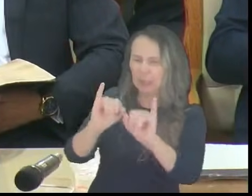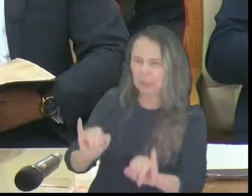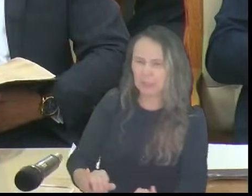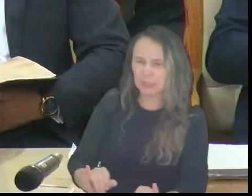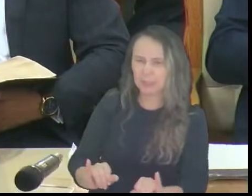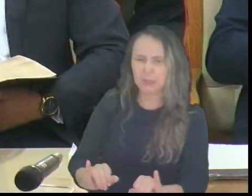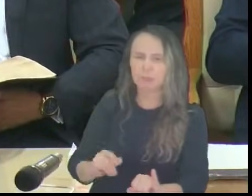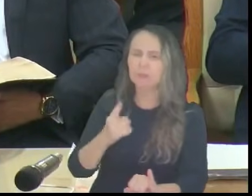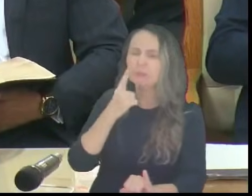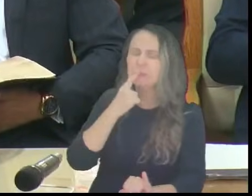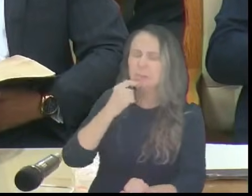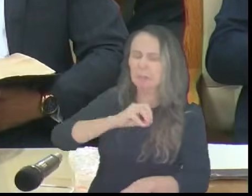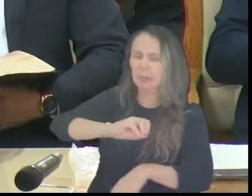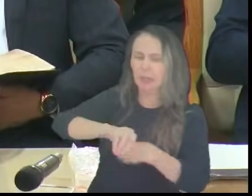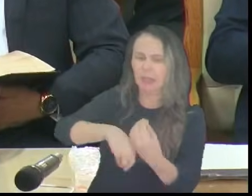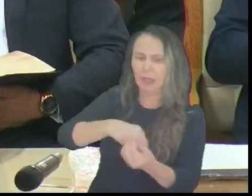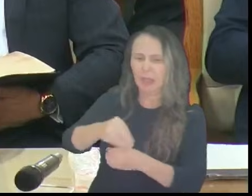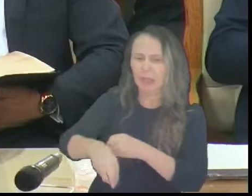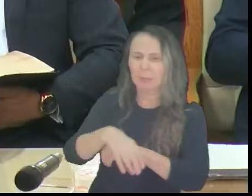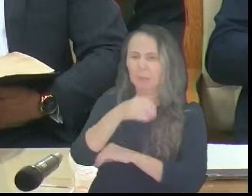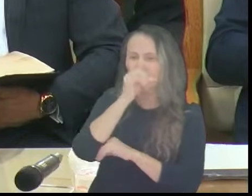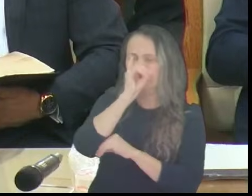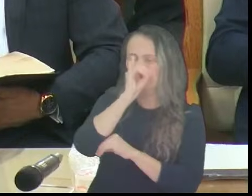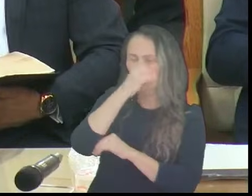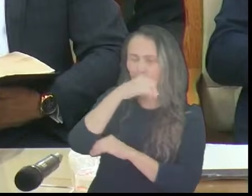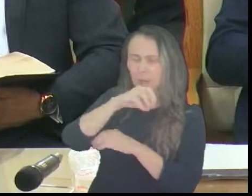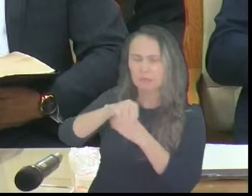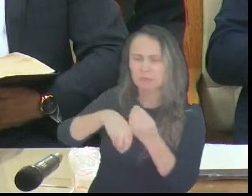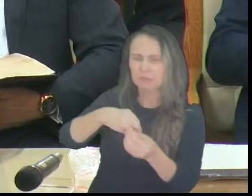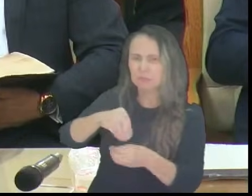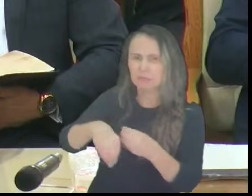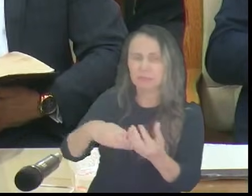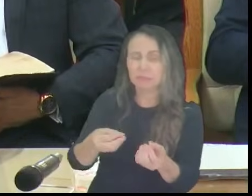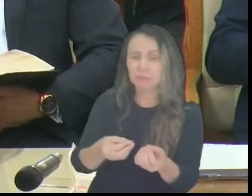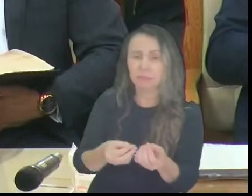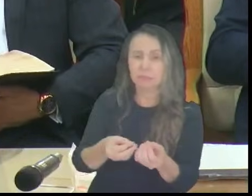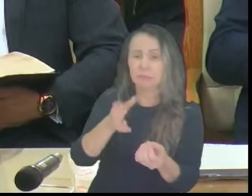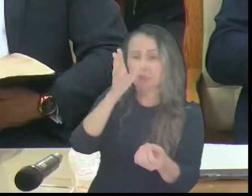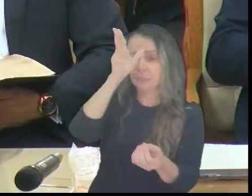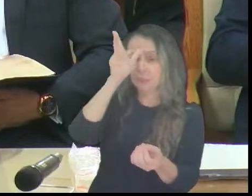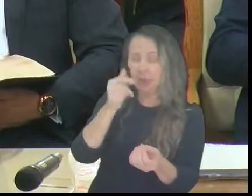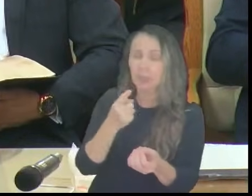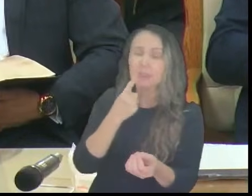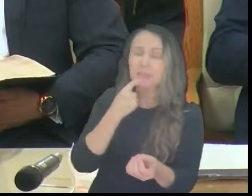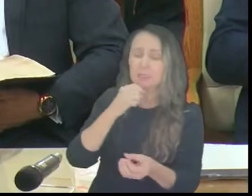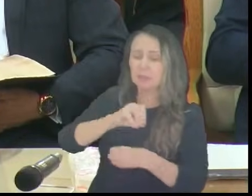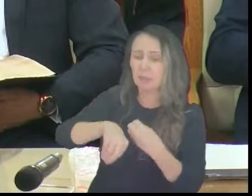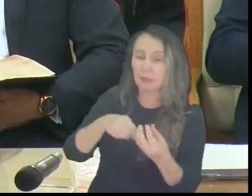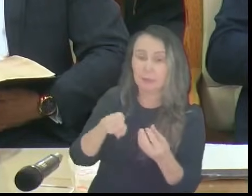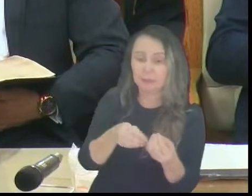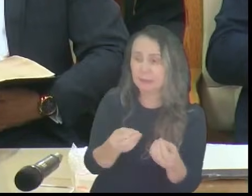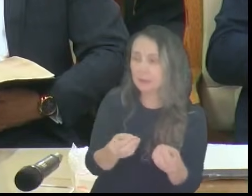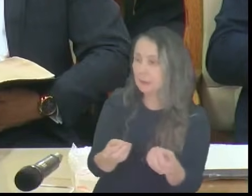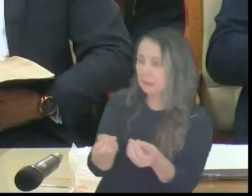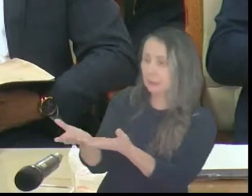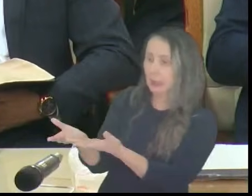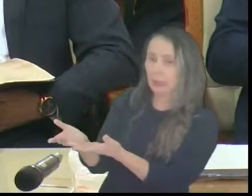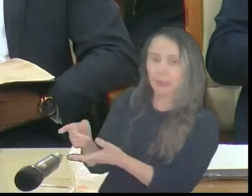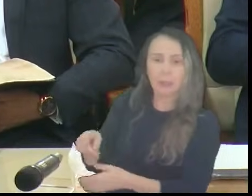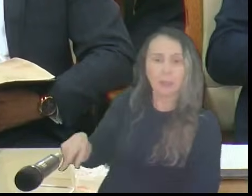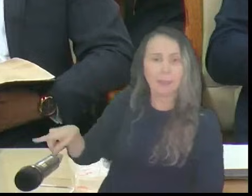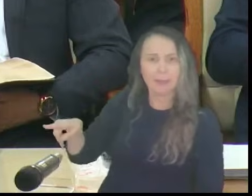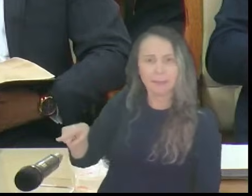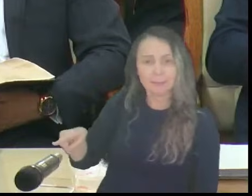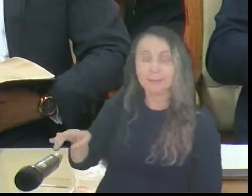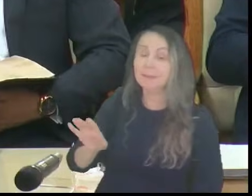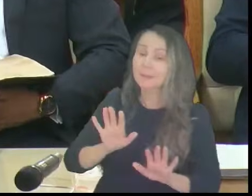com sangue, carne de porco, galinha de cabidela, você dá para eles. E